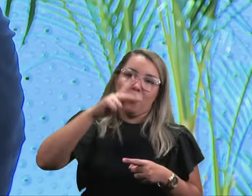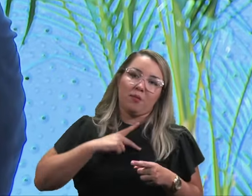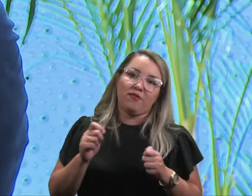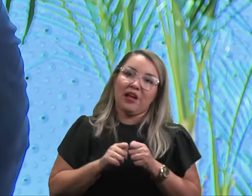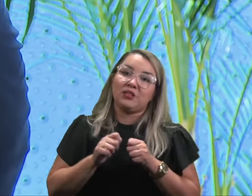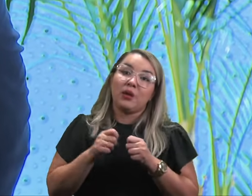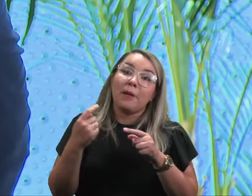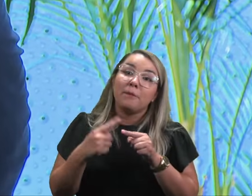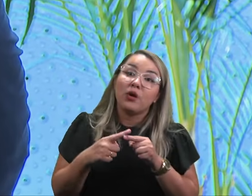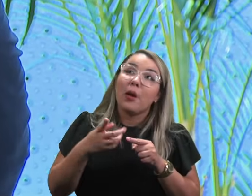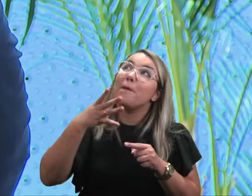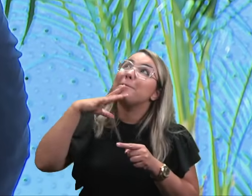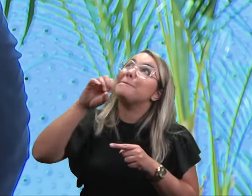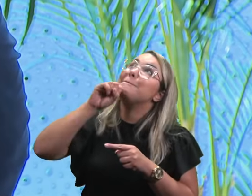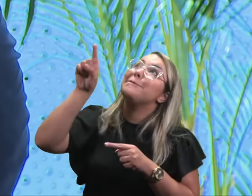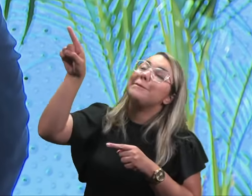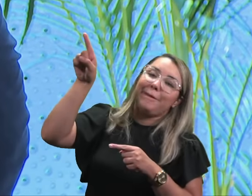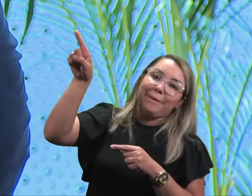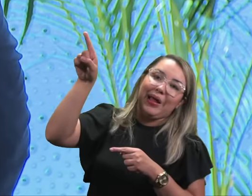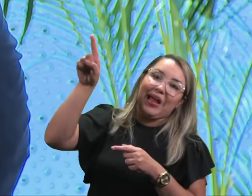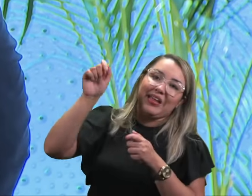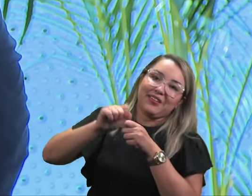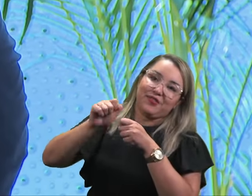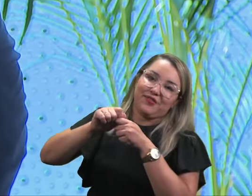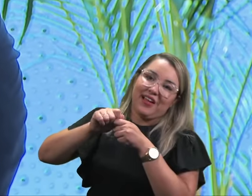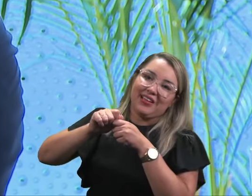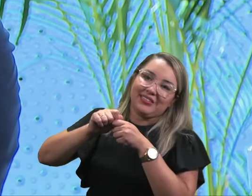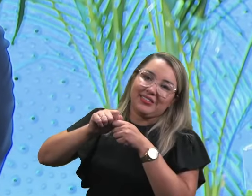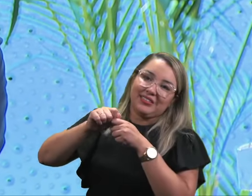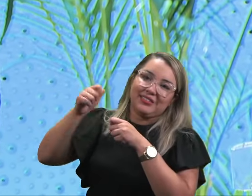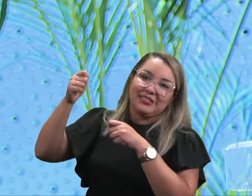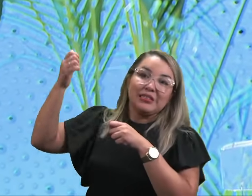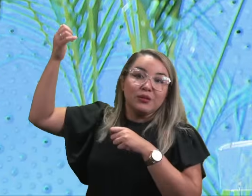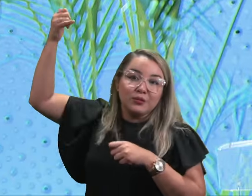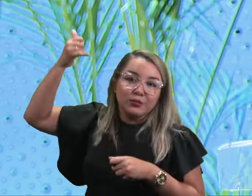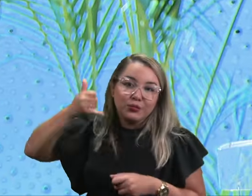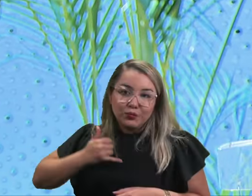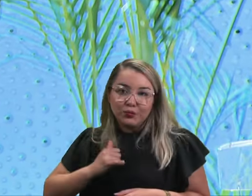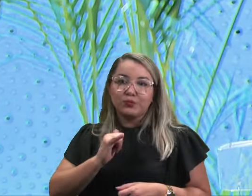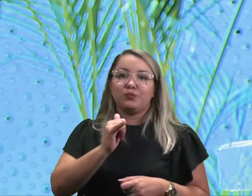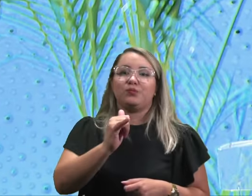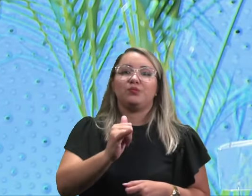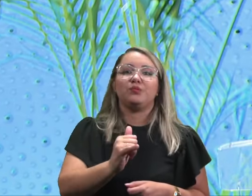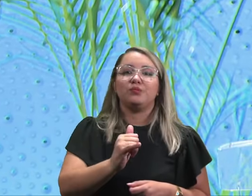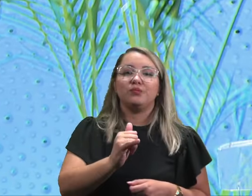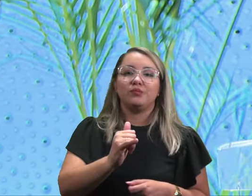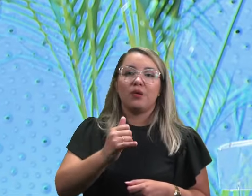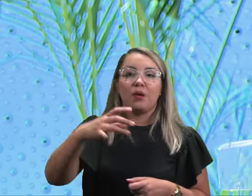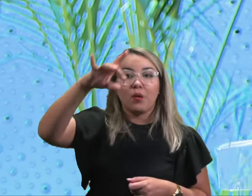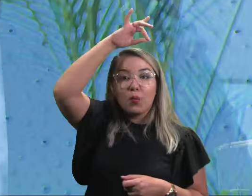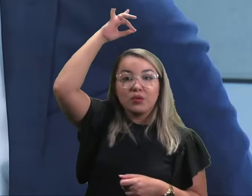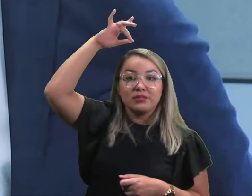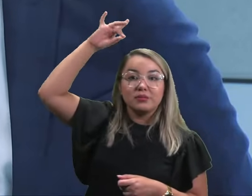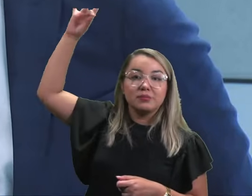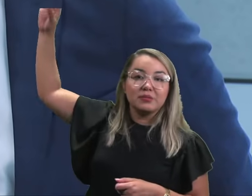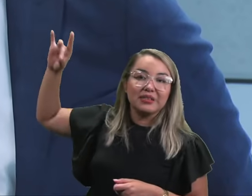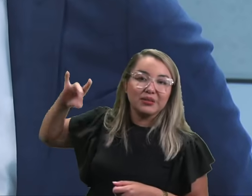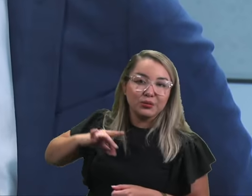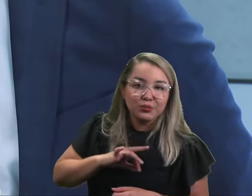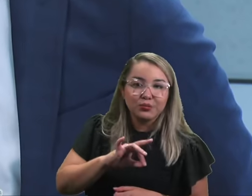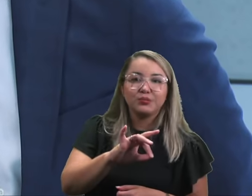é porque o Pai realiza através de mim, através de quem? Do seu Espírito. E aqueles que